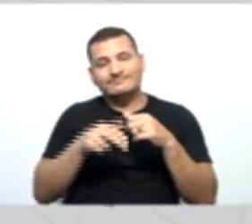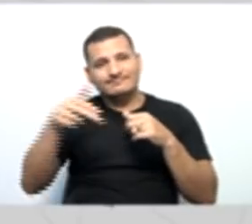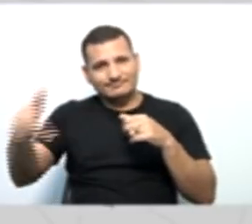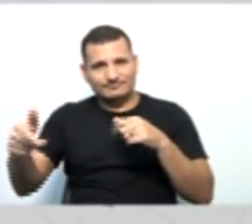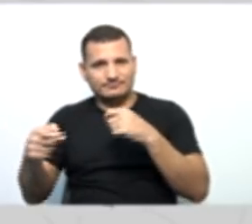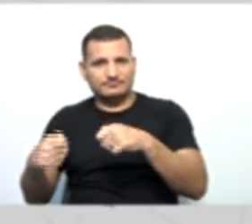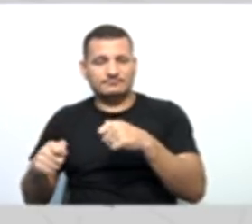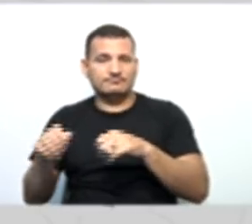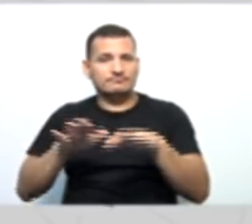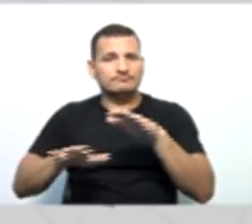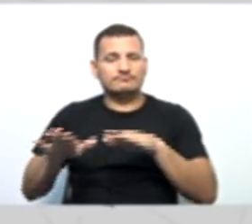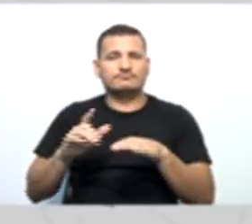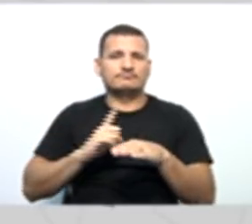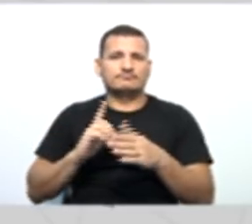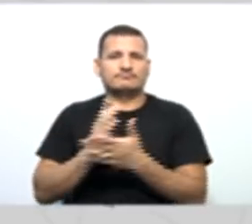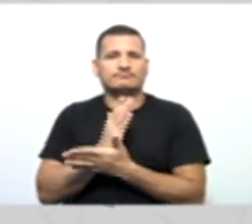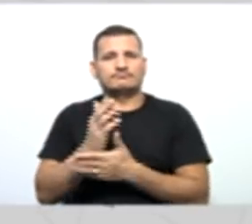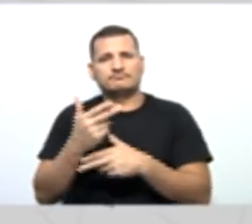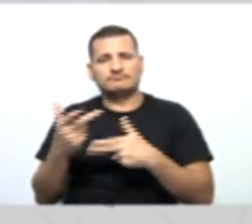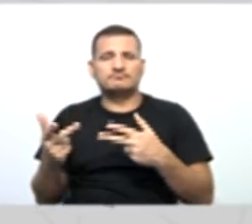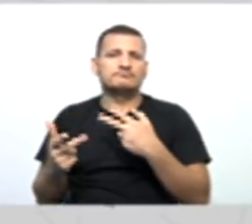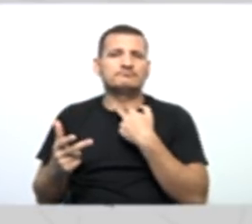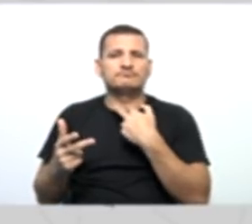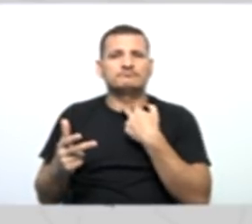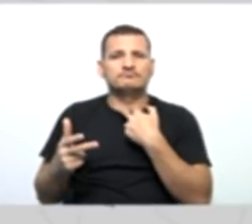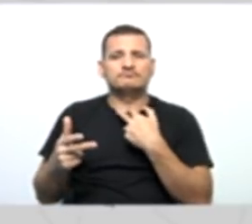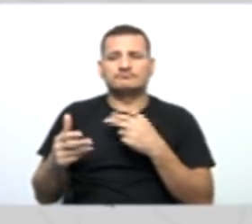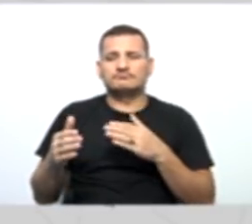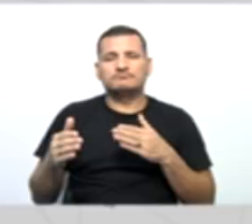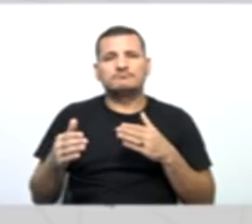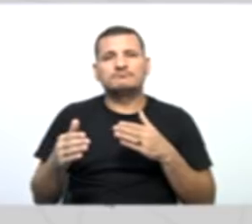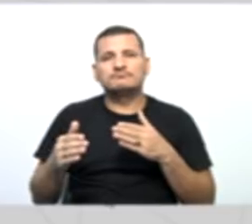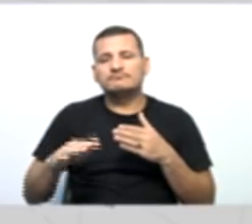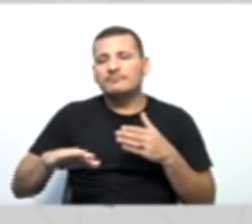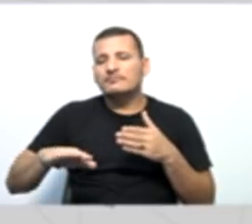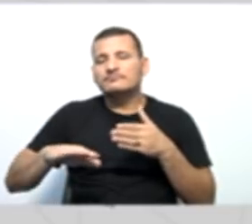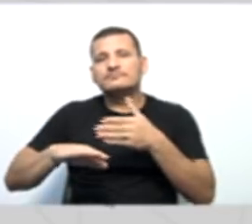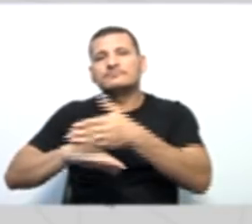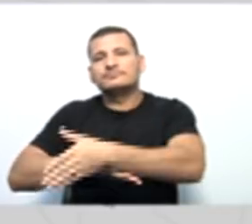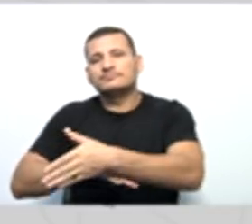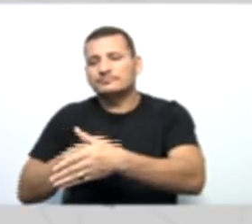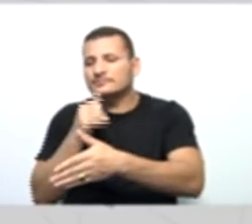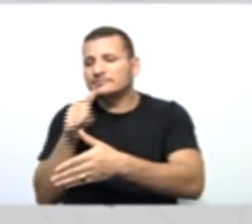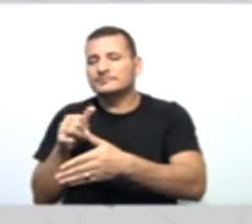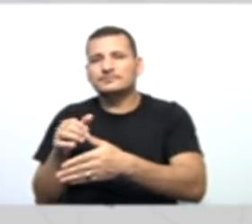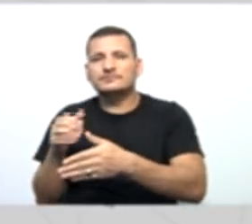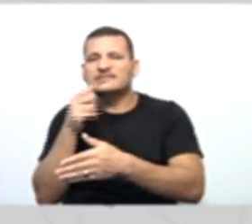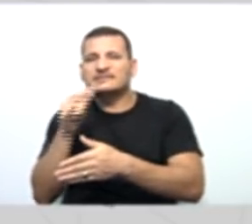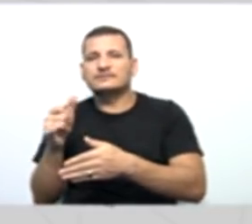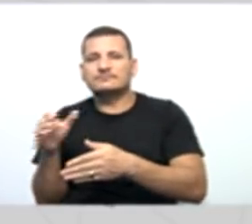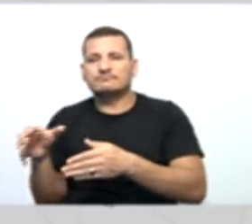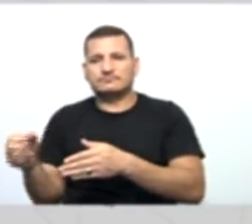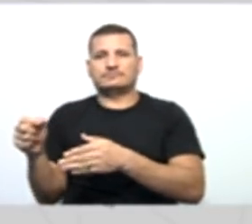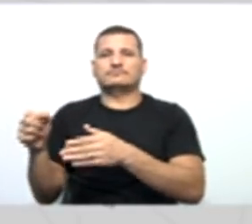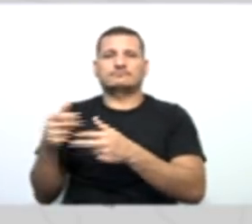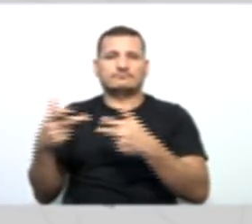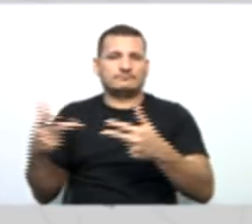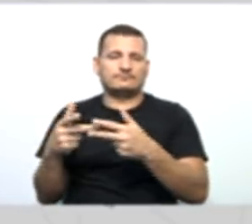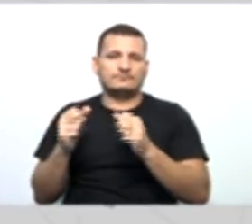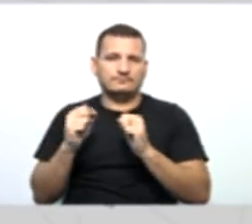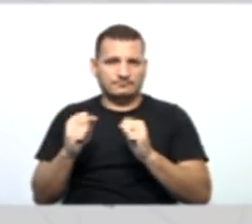tem faixas que ele não pode ultrapassar, porque se de repente ele ultrapassar, ele pode tomar um choque, pode ser eletrocutado, não